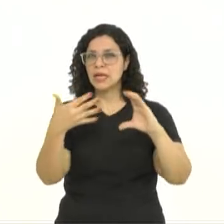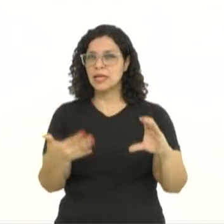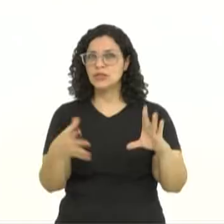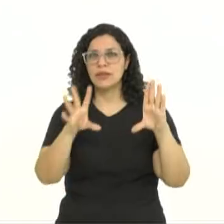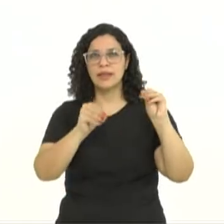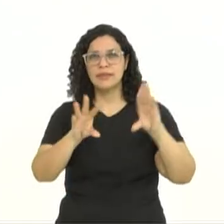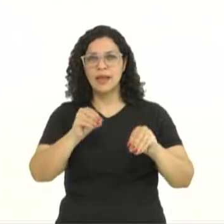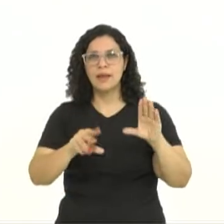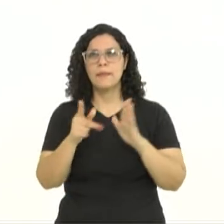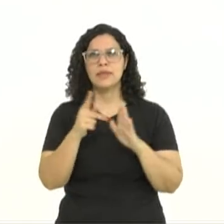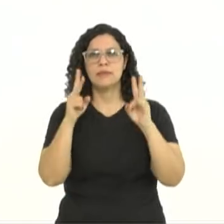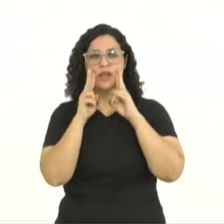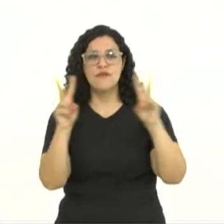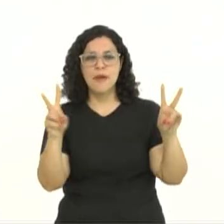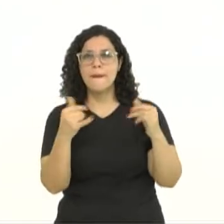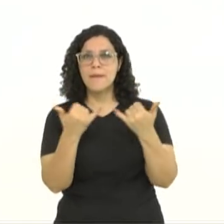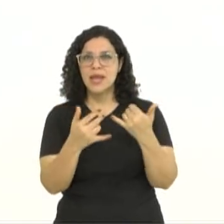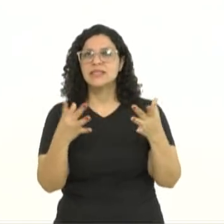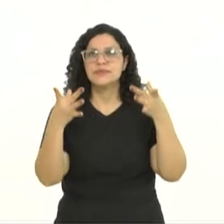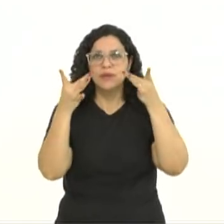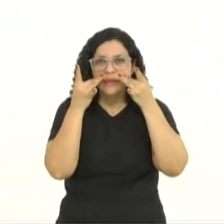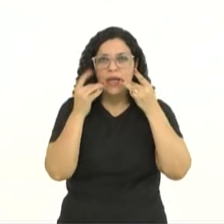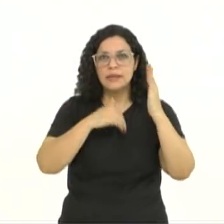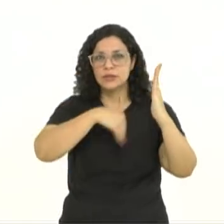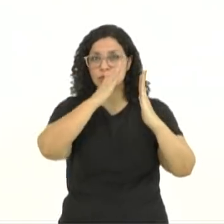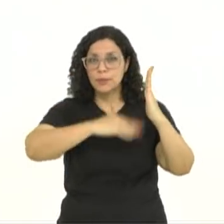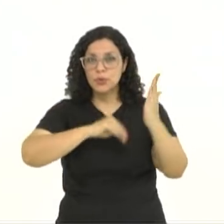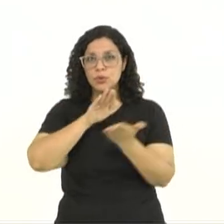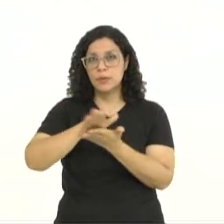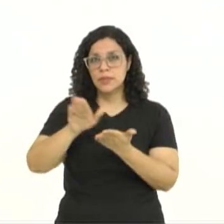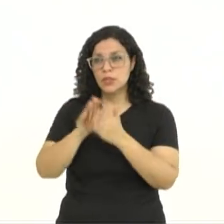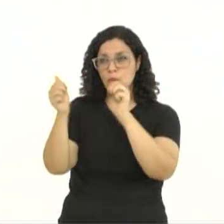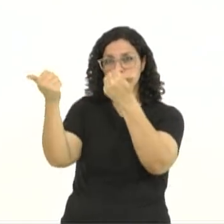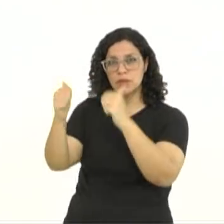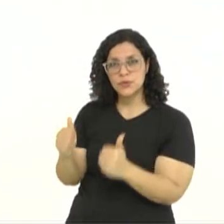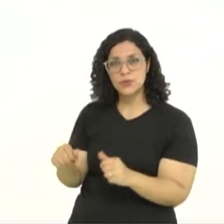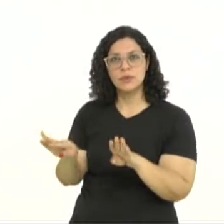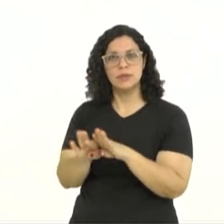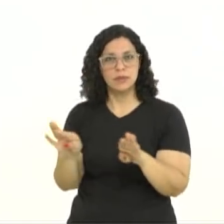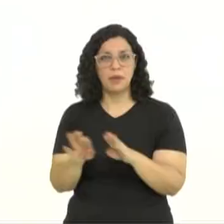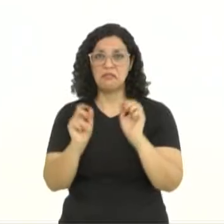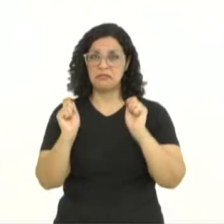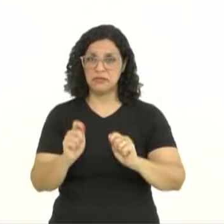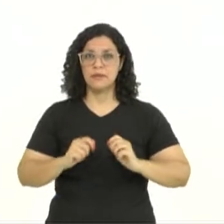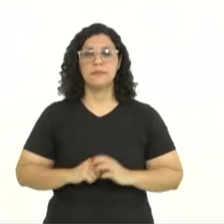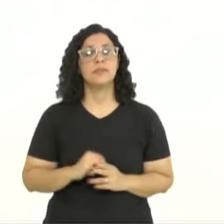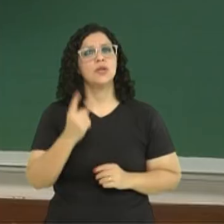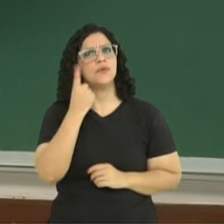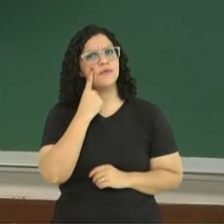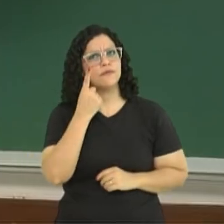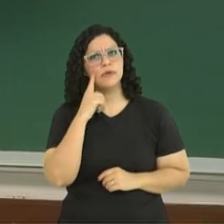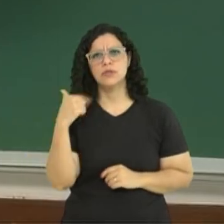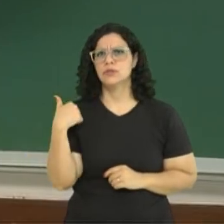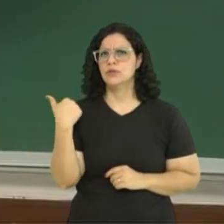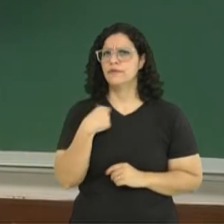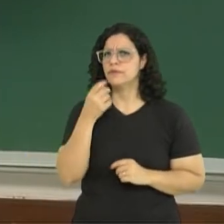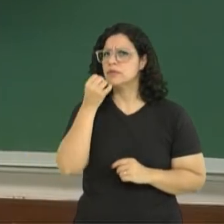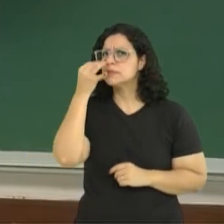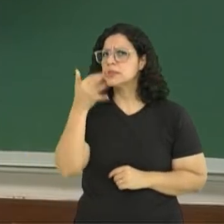tátil pela ilusão de ótica, podendo também ser literal através da pintura, impressão e escultura. O que acontece? Que nem eu falei para